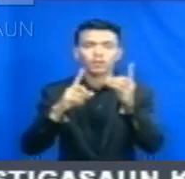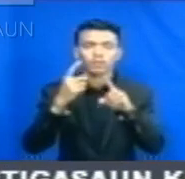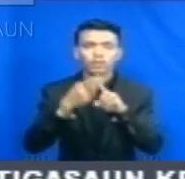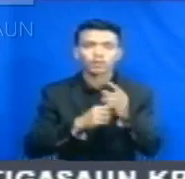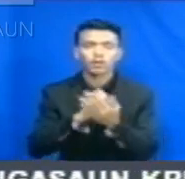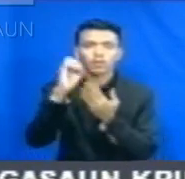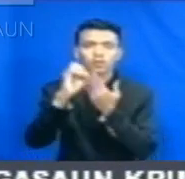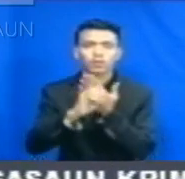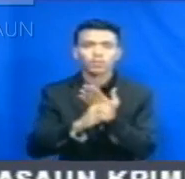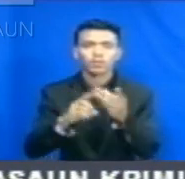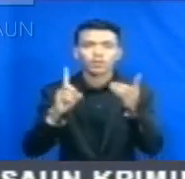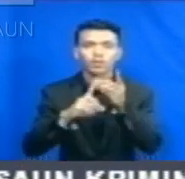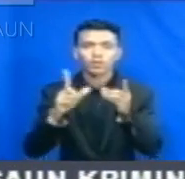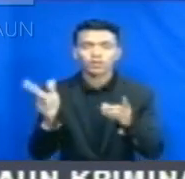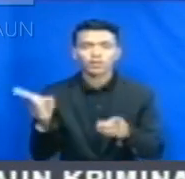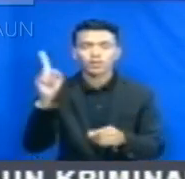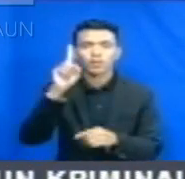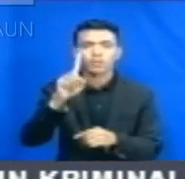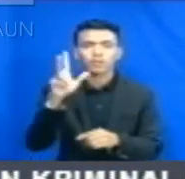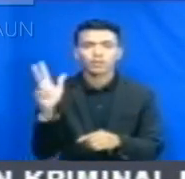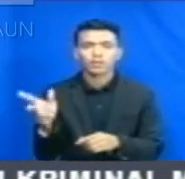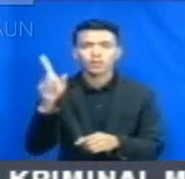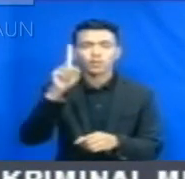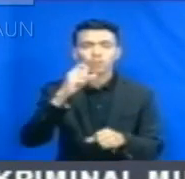outubro. Loron 31